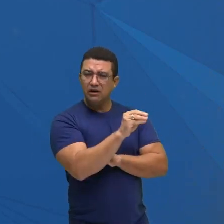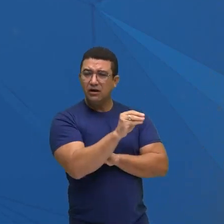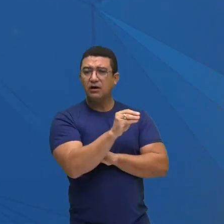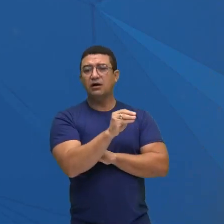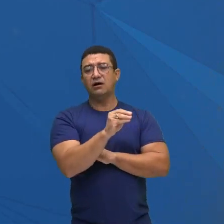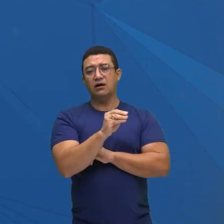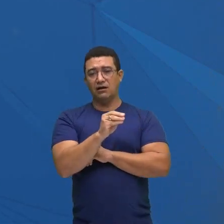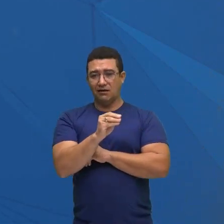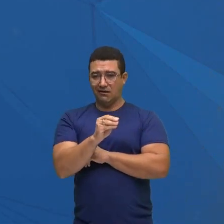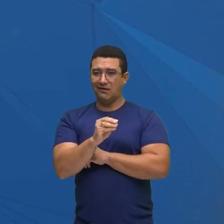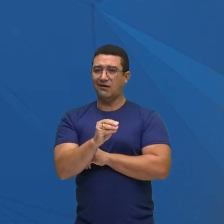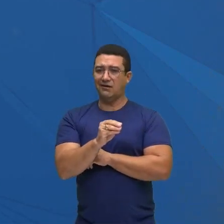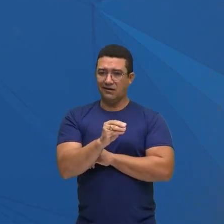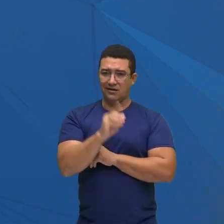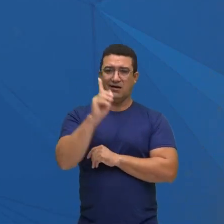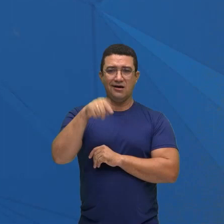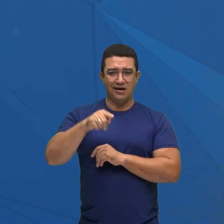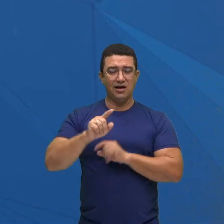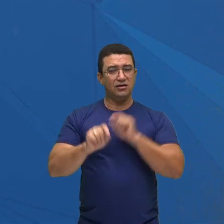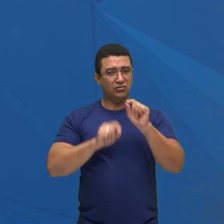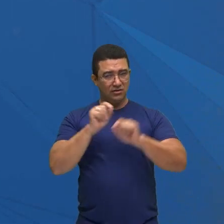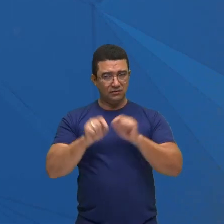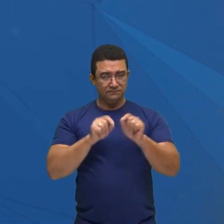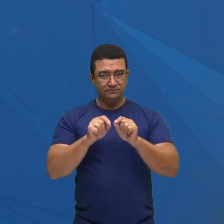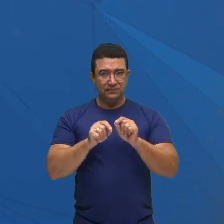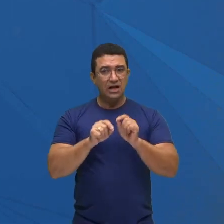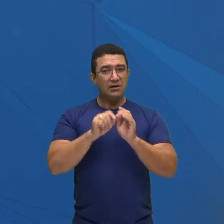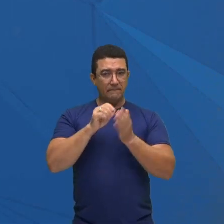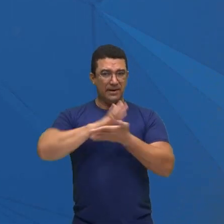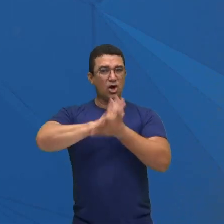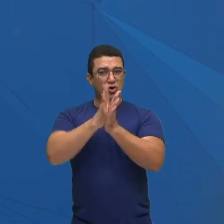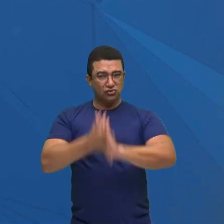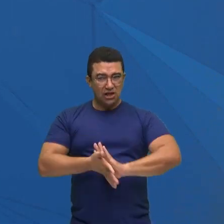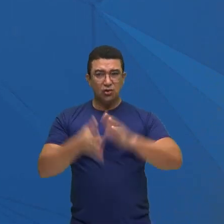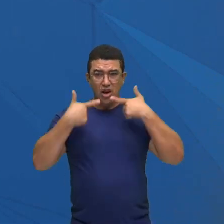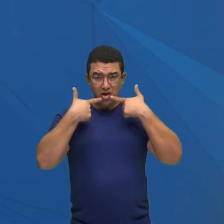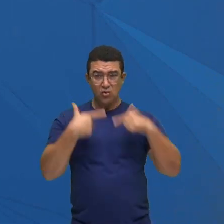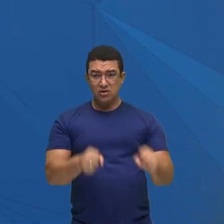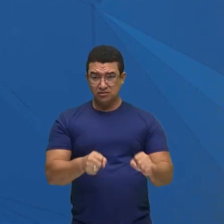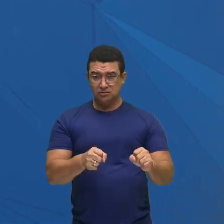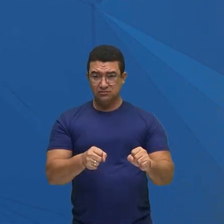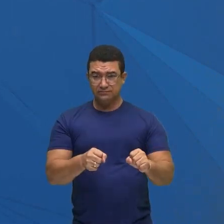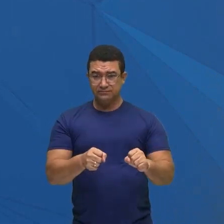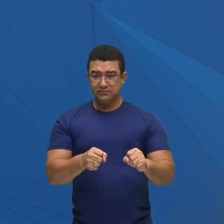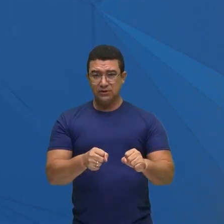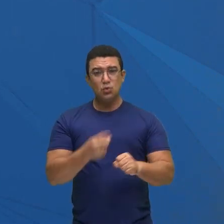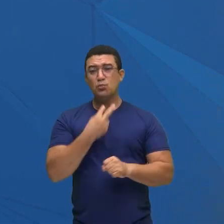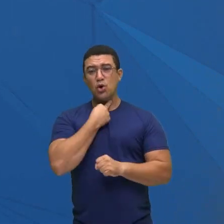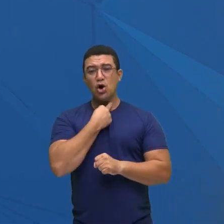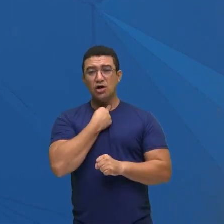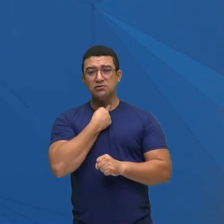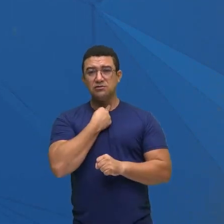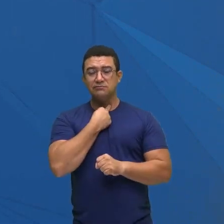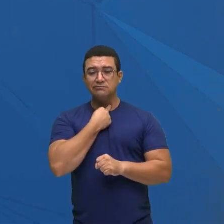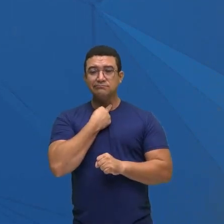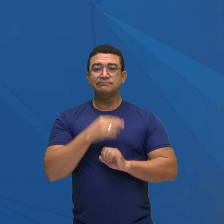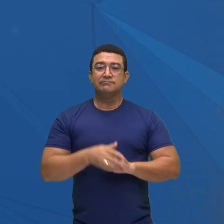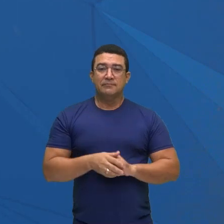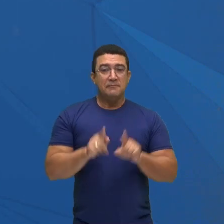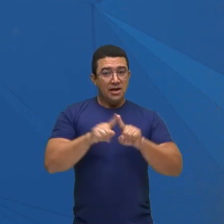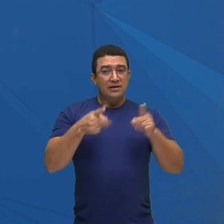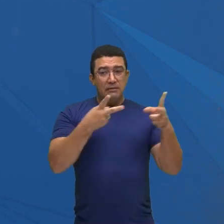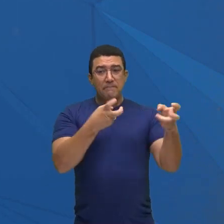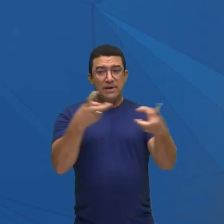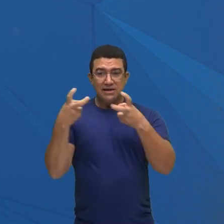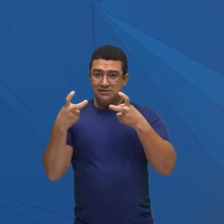sim a gente traz aspectos desse conceito que a gente trabalha como preconceito linguístico, né? E é engraçado a gente perceber isso porque é